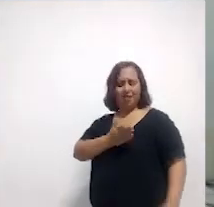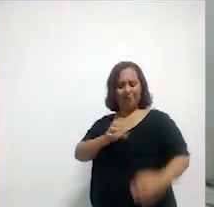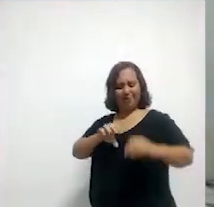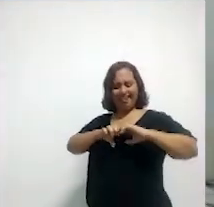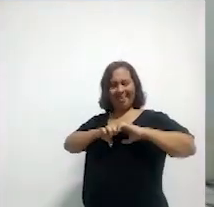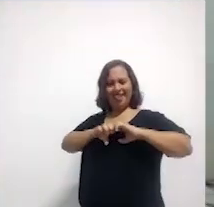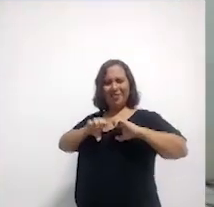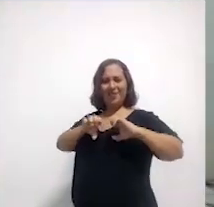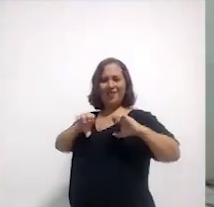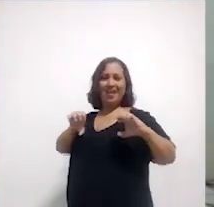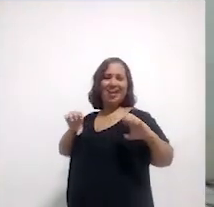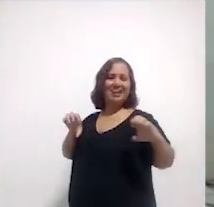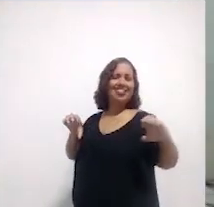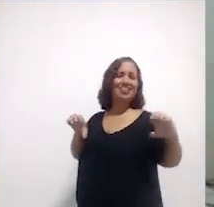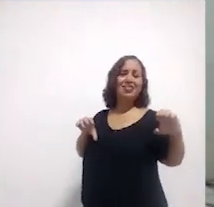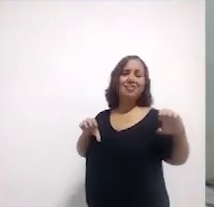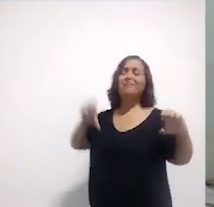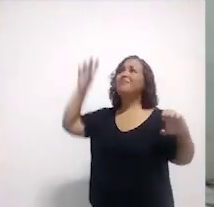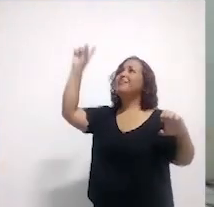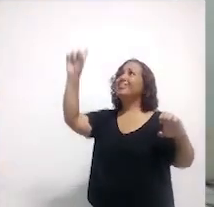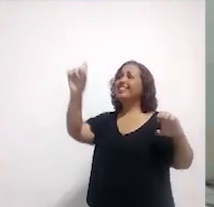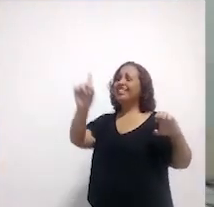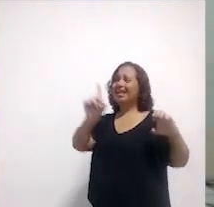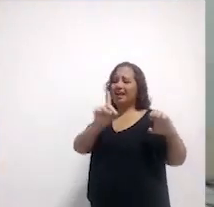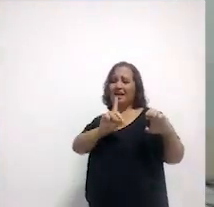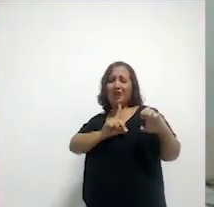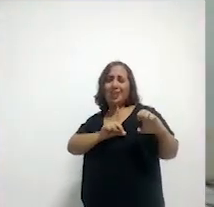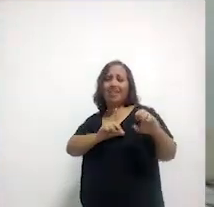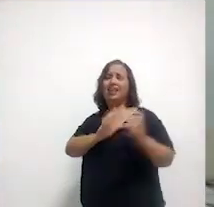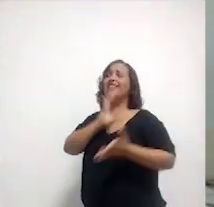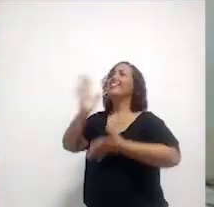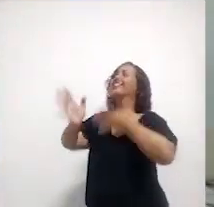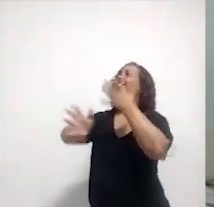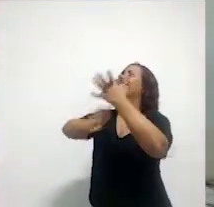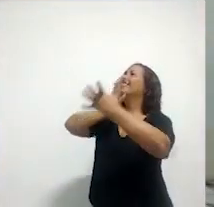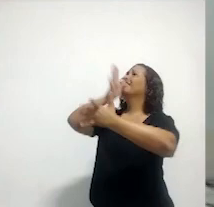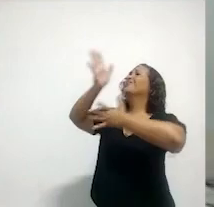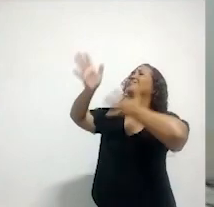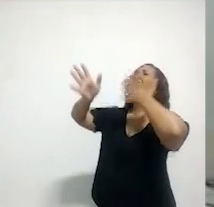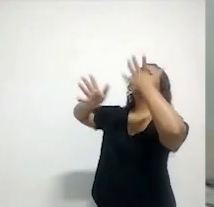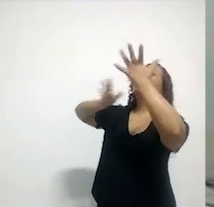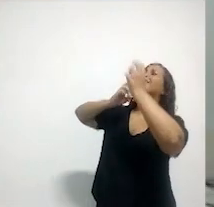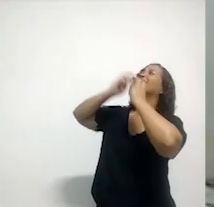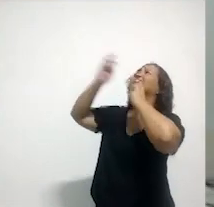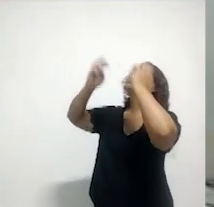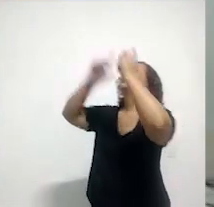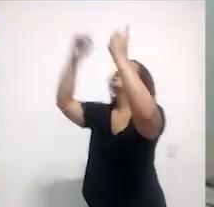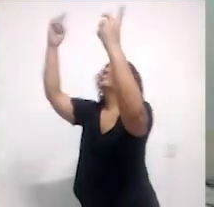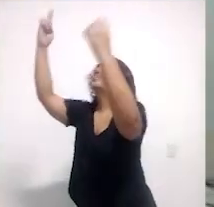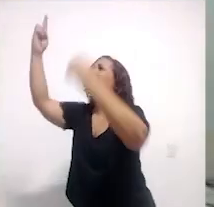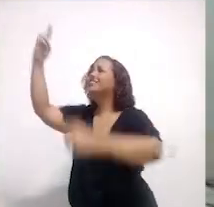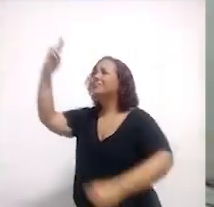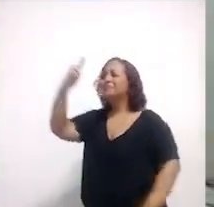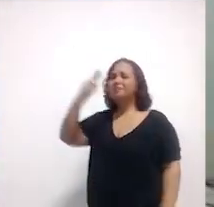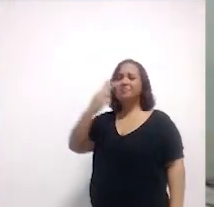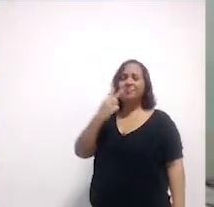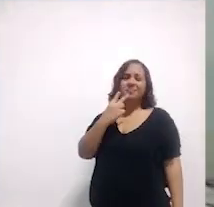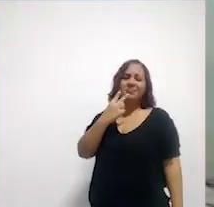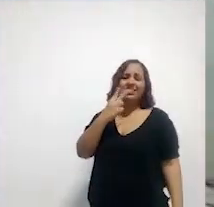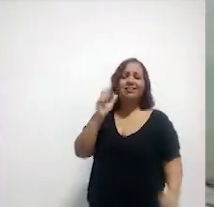Te abro meu coração, meu clamor, tu